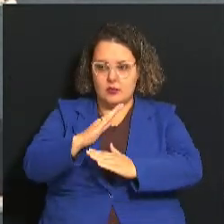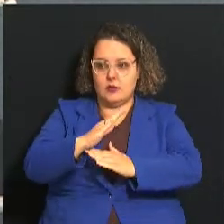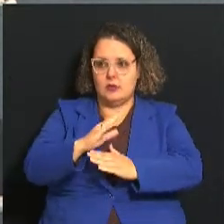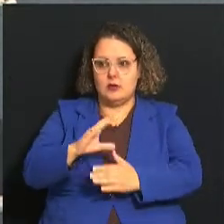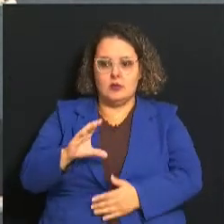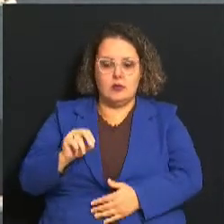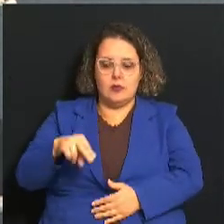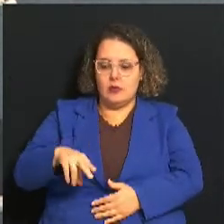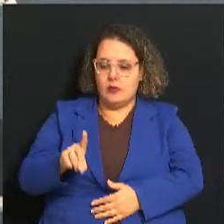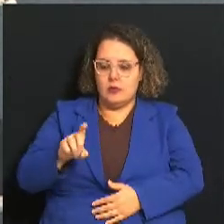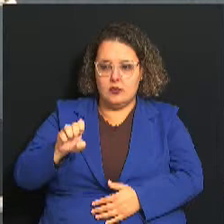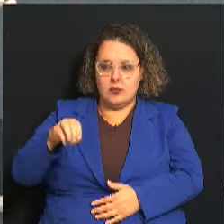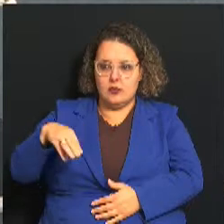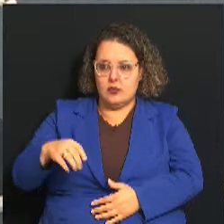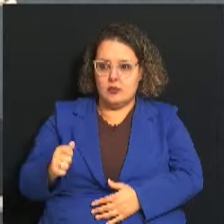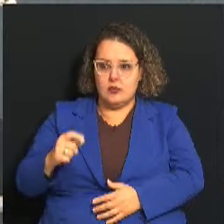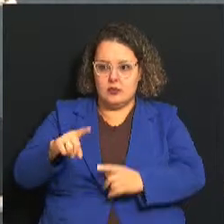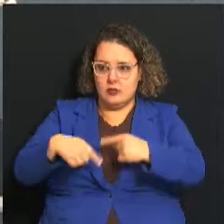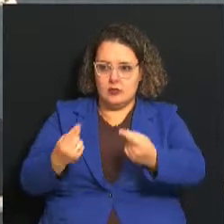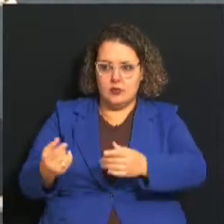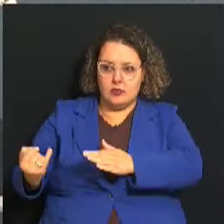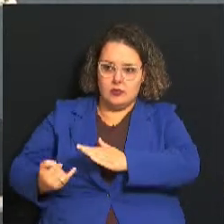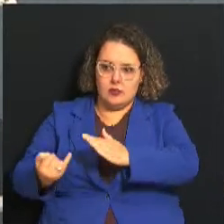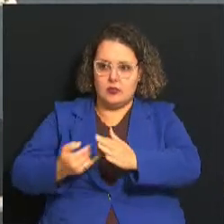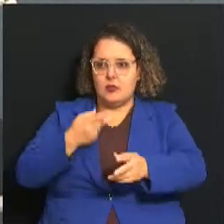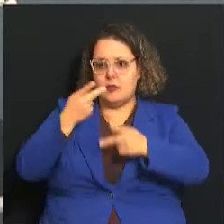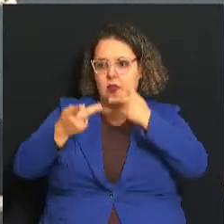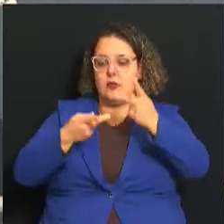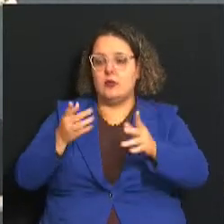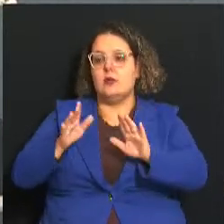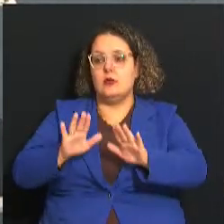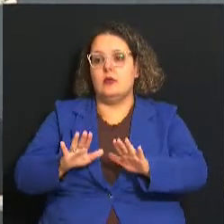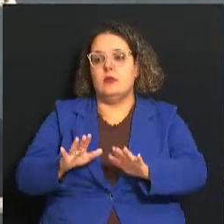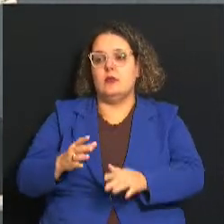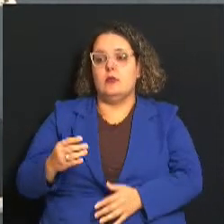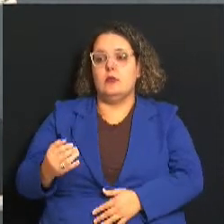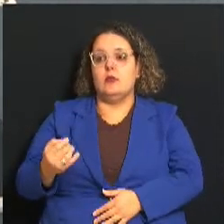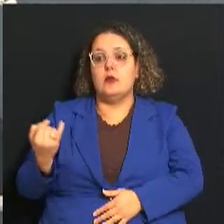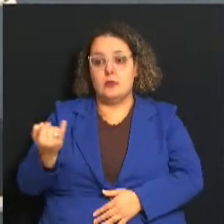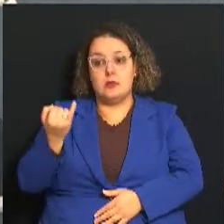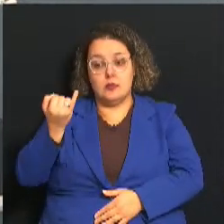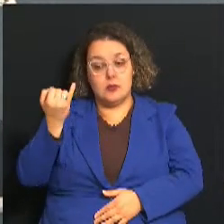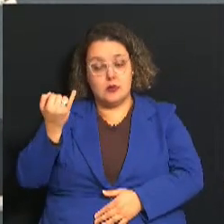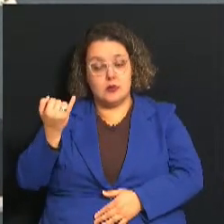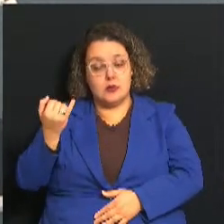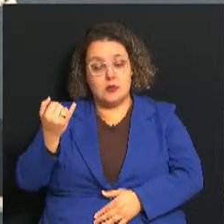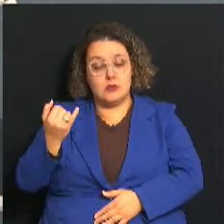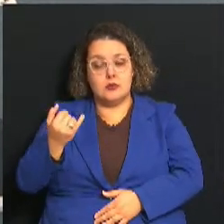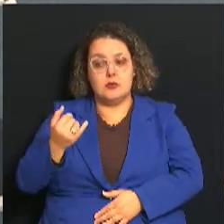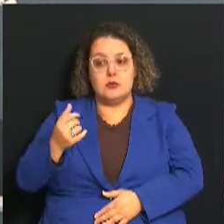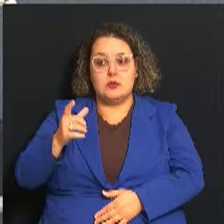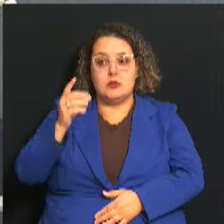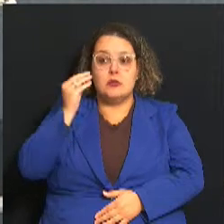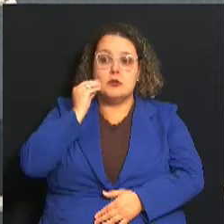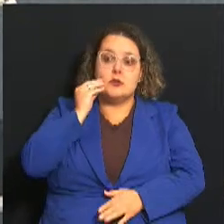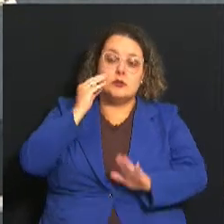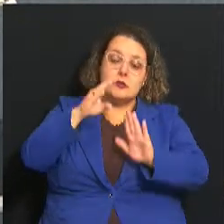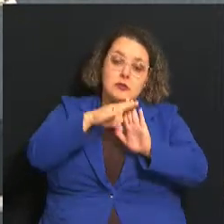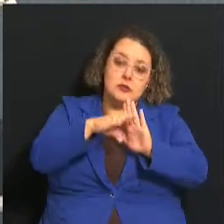nem desses outros que foram citados aqui. Mas o interessante é que a gente tente pautar essa